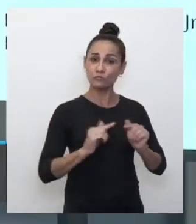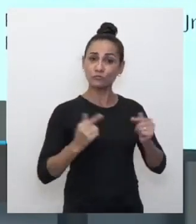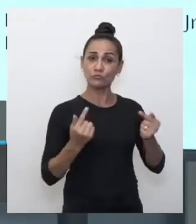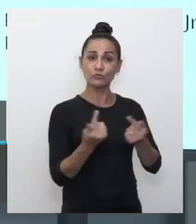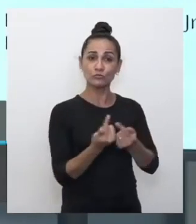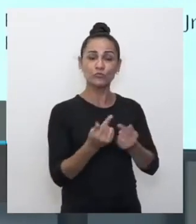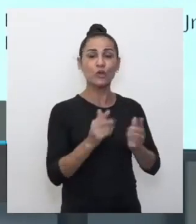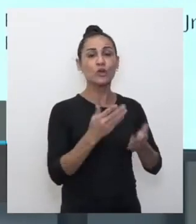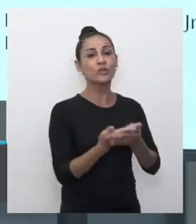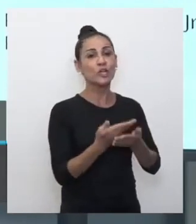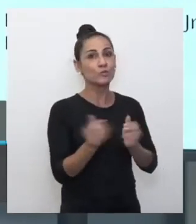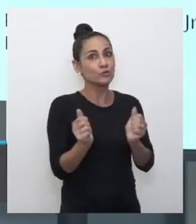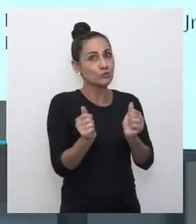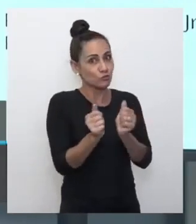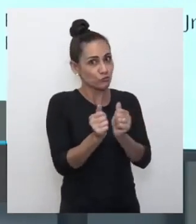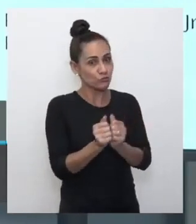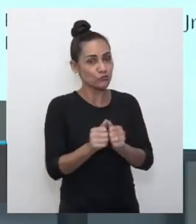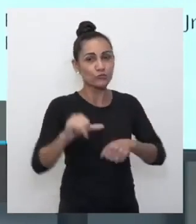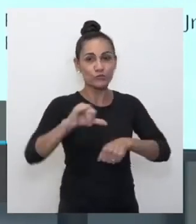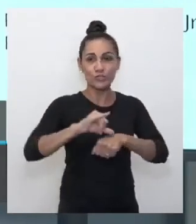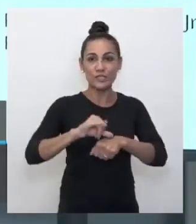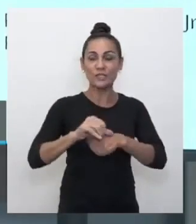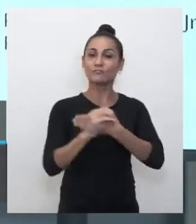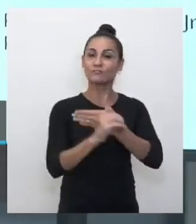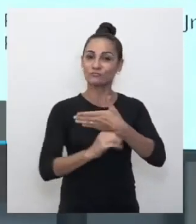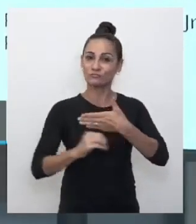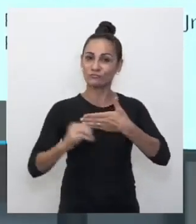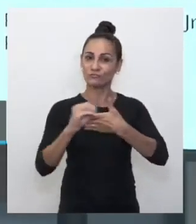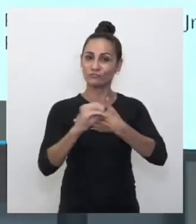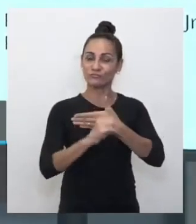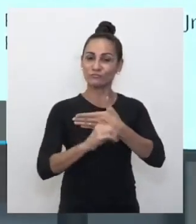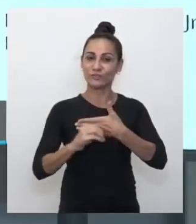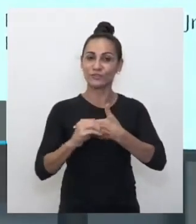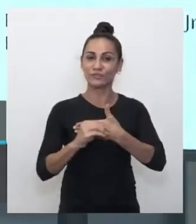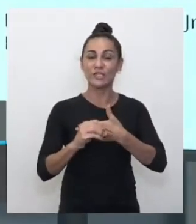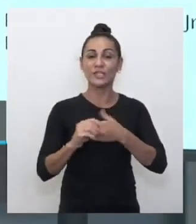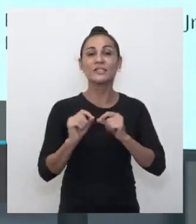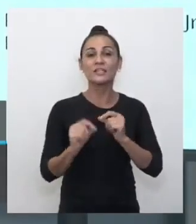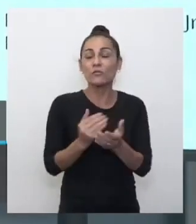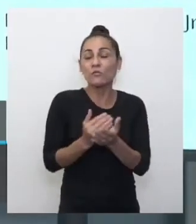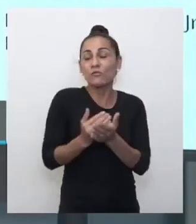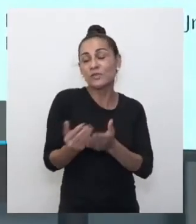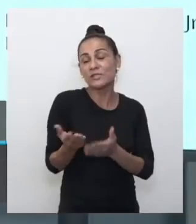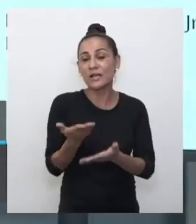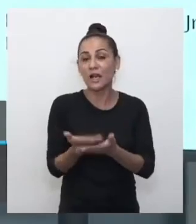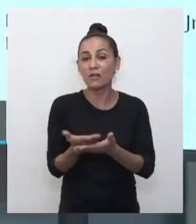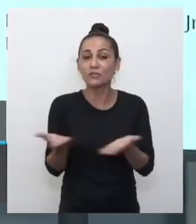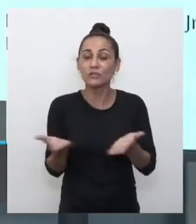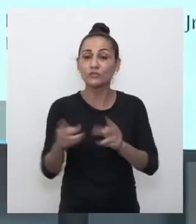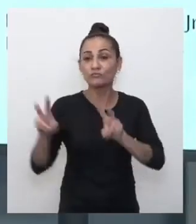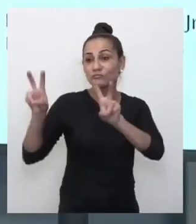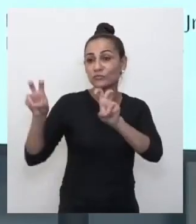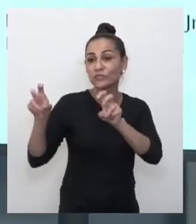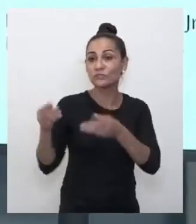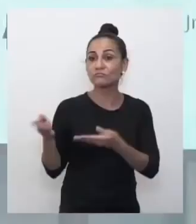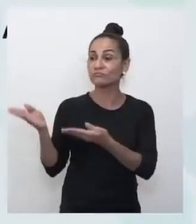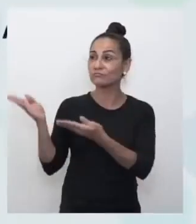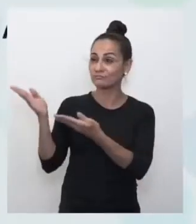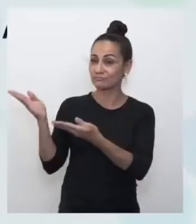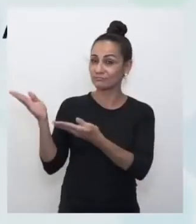da sua escola junto ao Centro de Mídias. Vai ser bem legal, ok? Vamos começar com a nossa aula de hoje e o título está aqui para